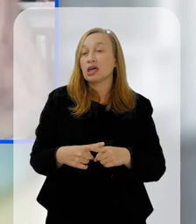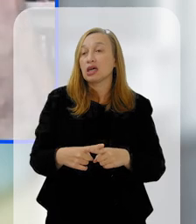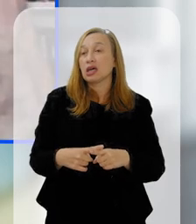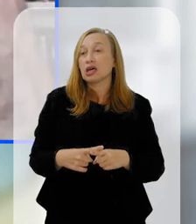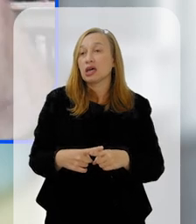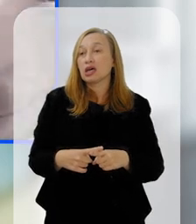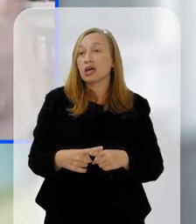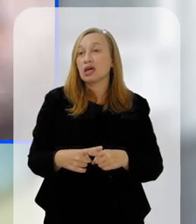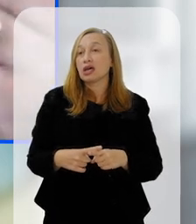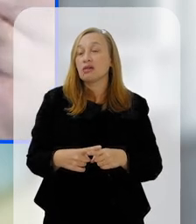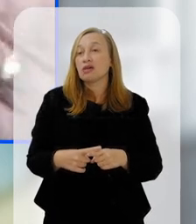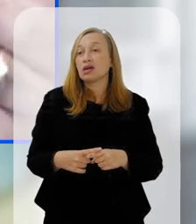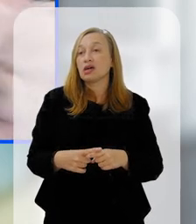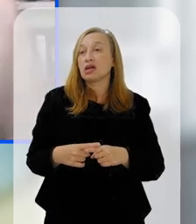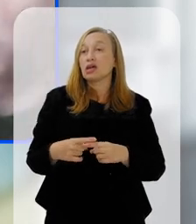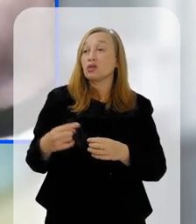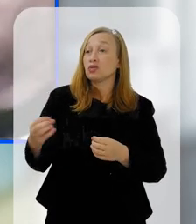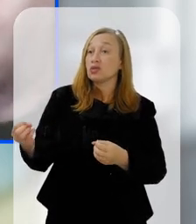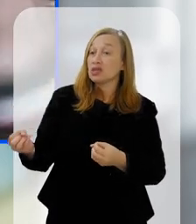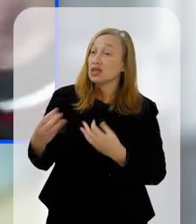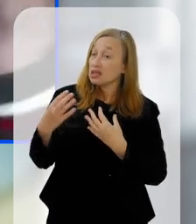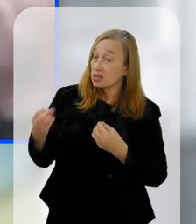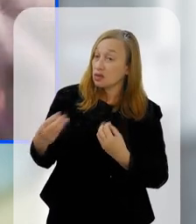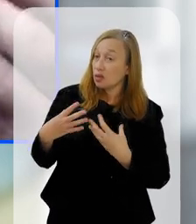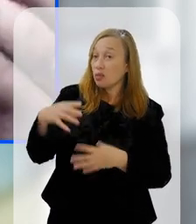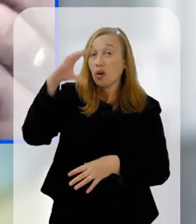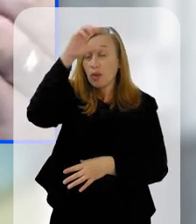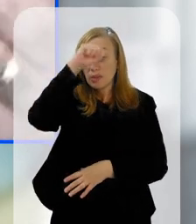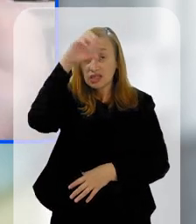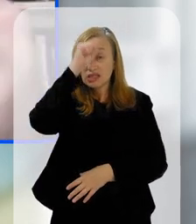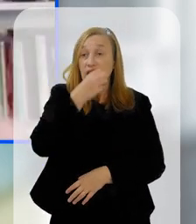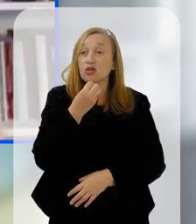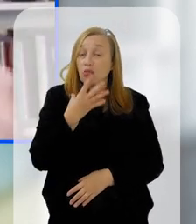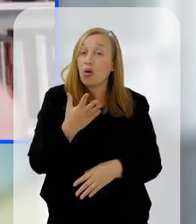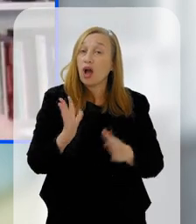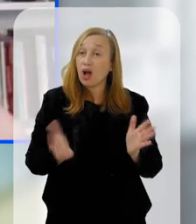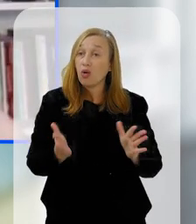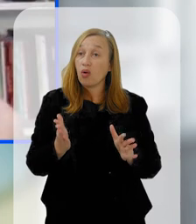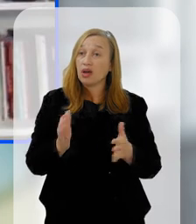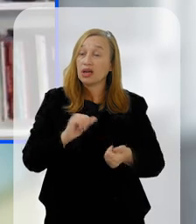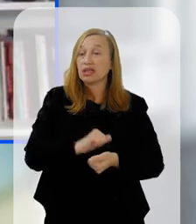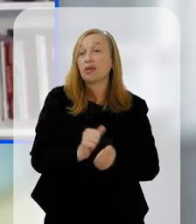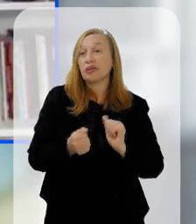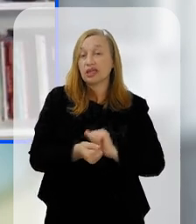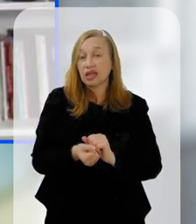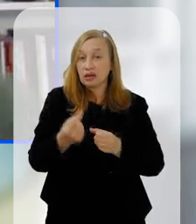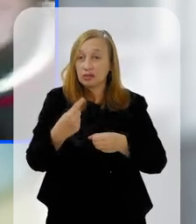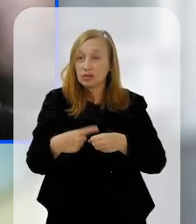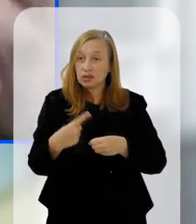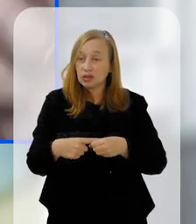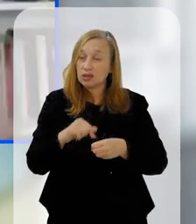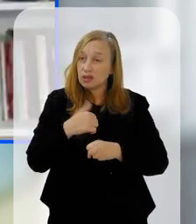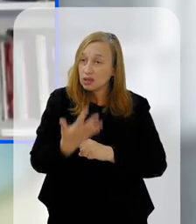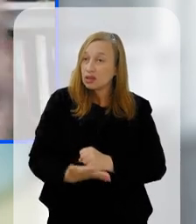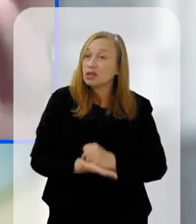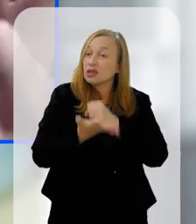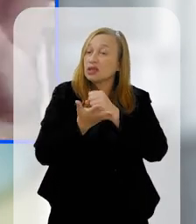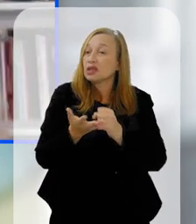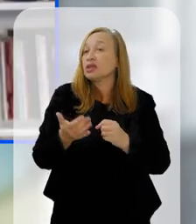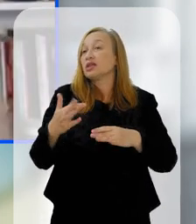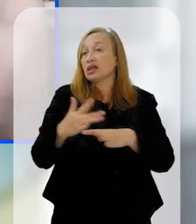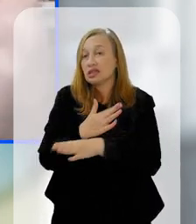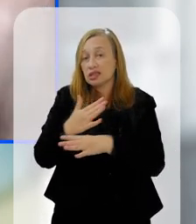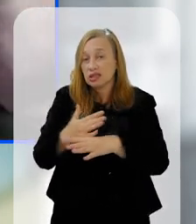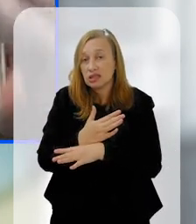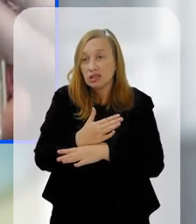porque se isso nos servir para um aprendizado, quem sabe a gente faz agora bairros mais